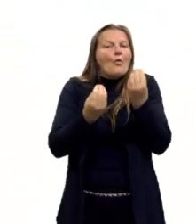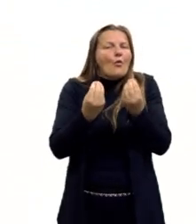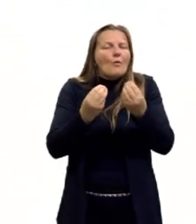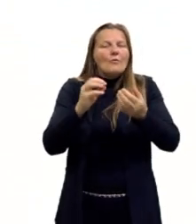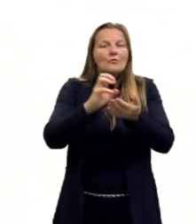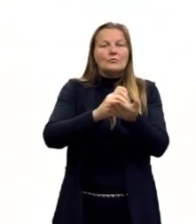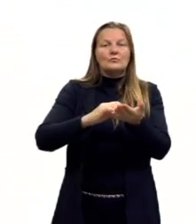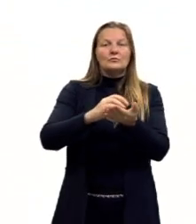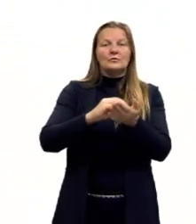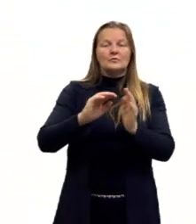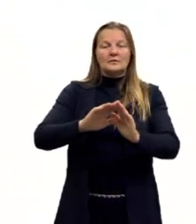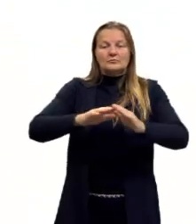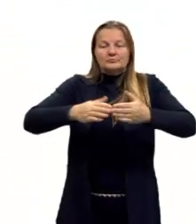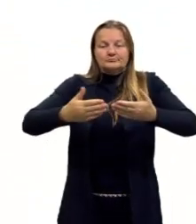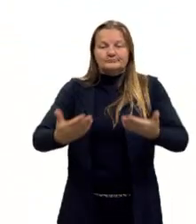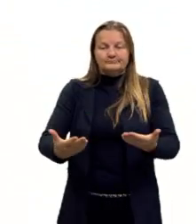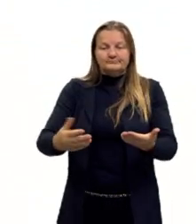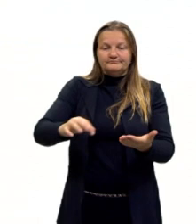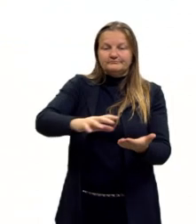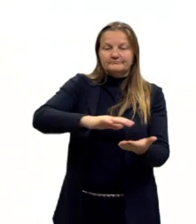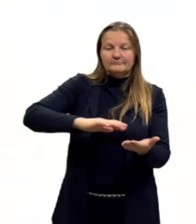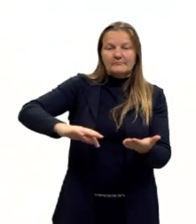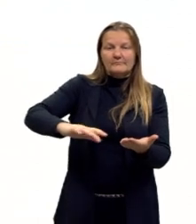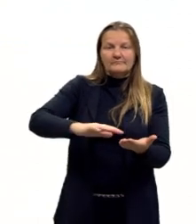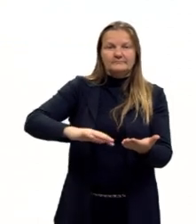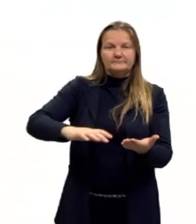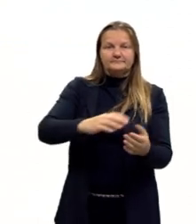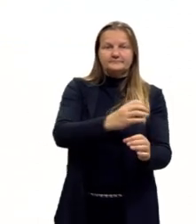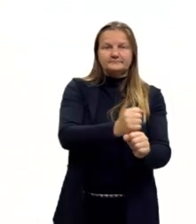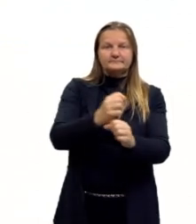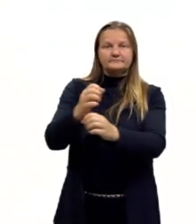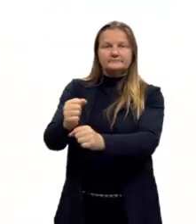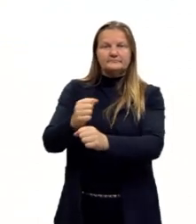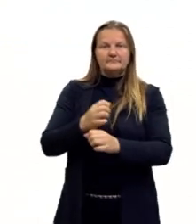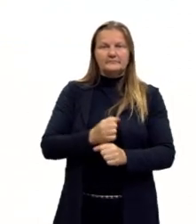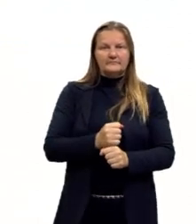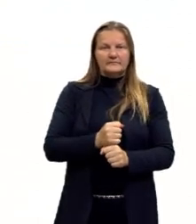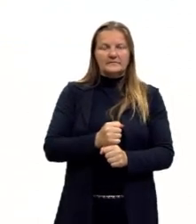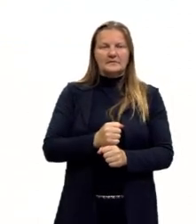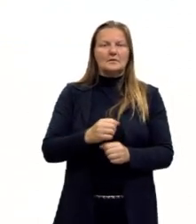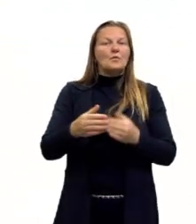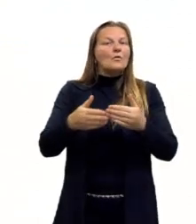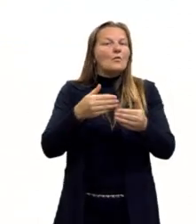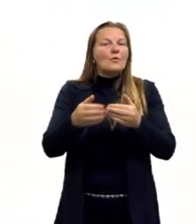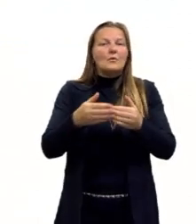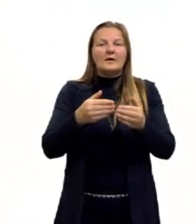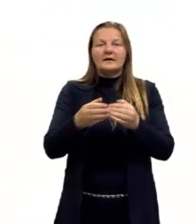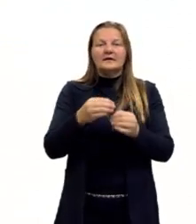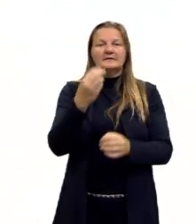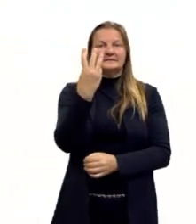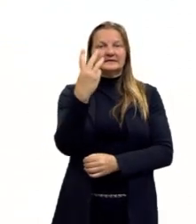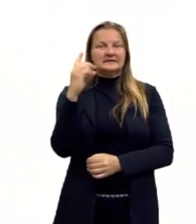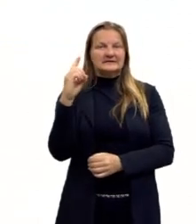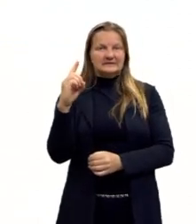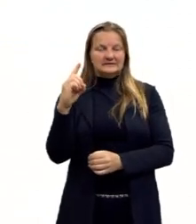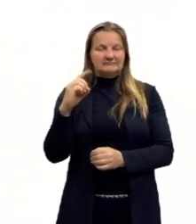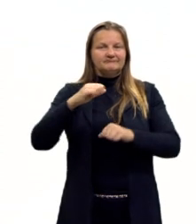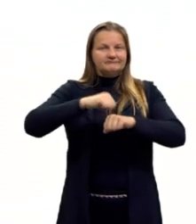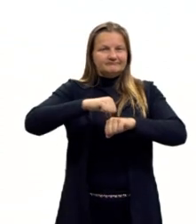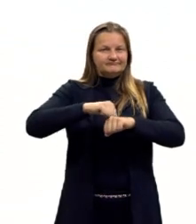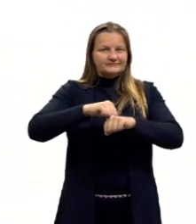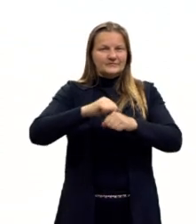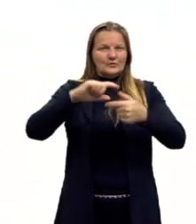como calcular então a área de um cone para calcular a área total de qualquer sólido geométrico nas